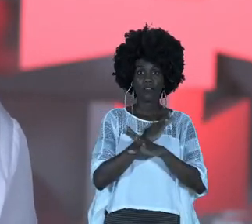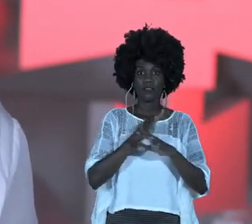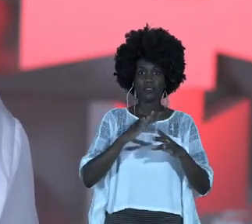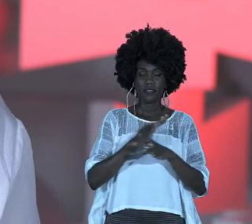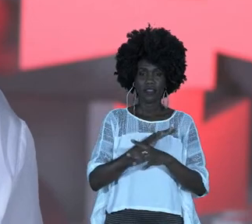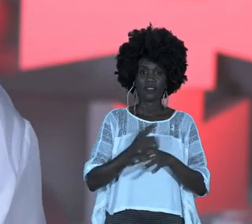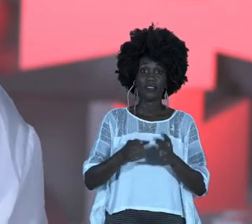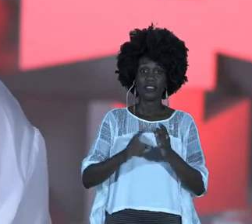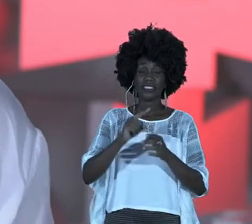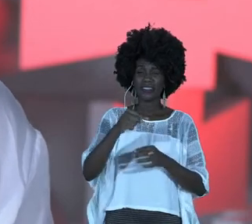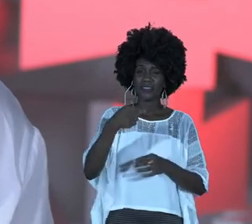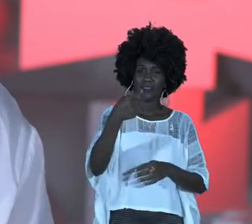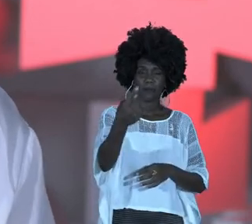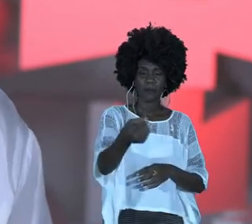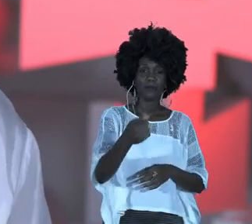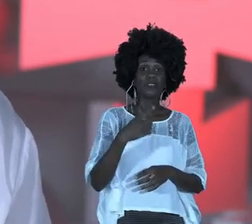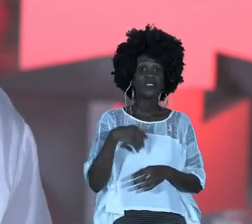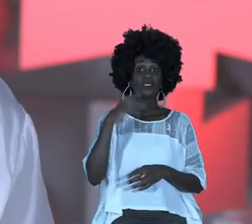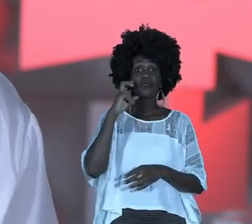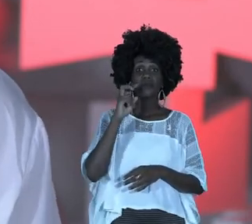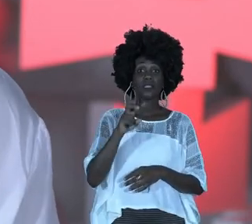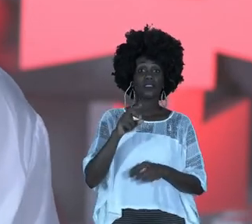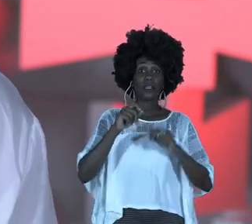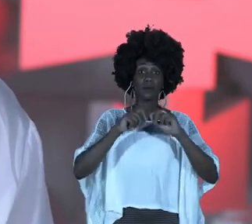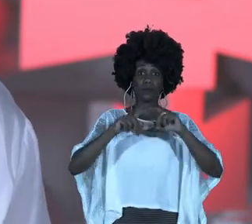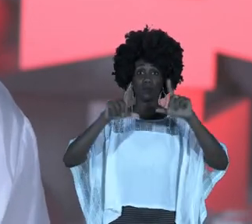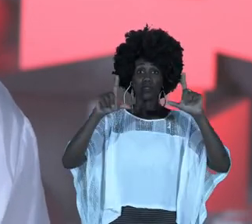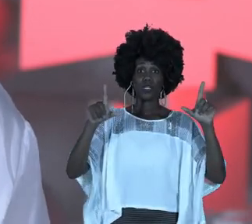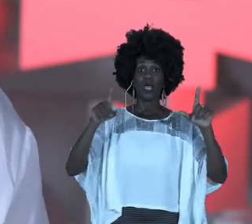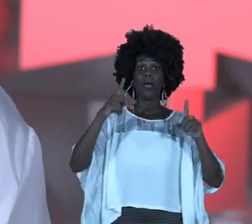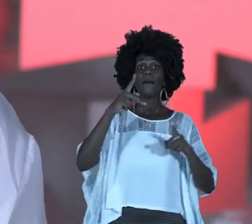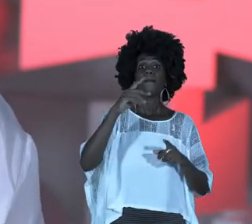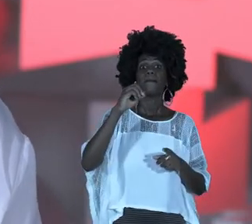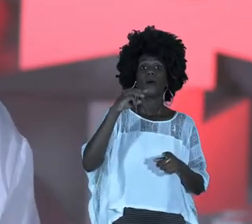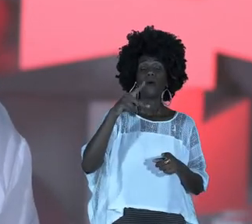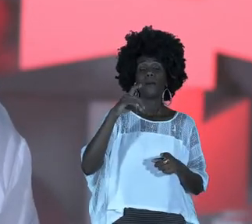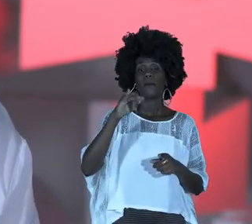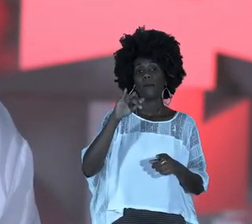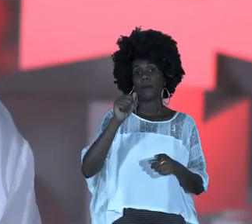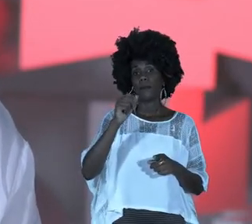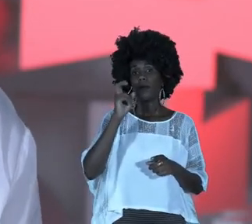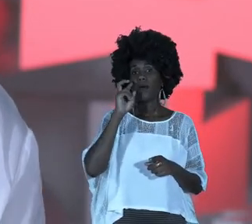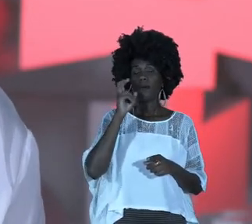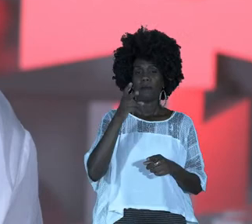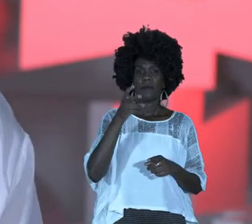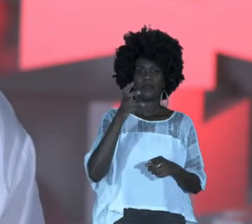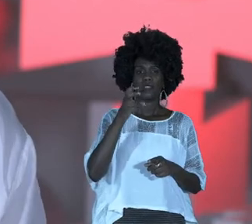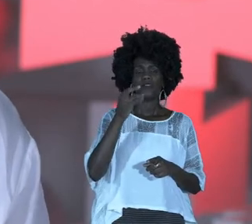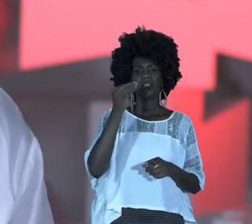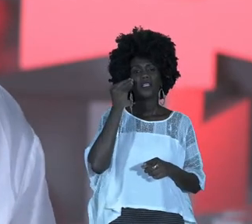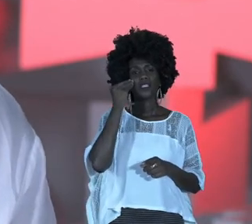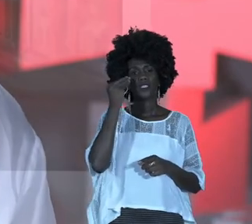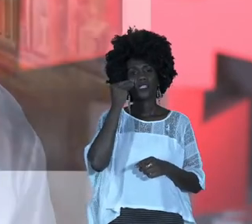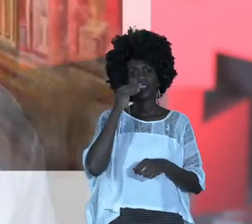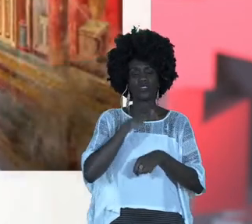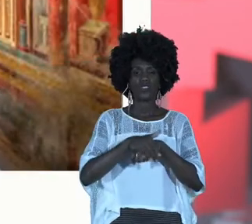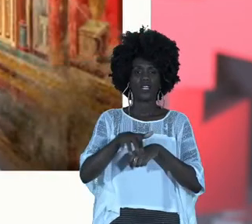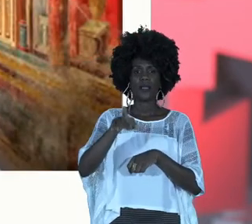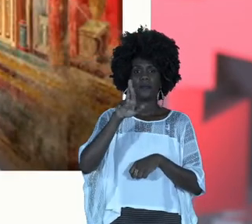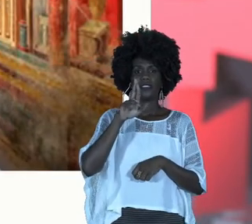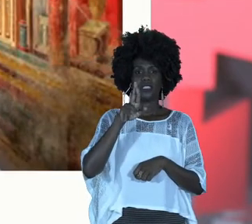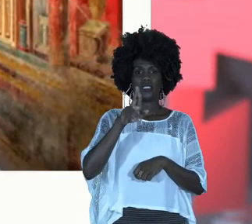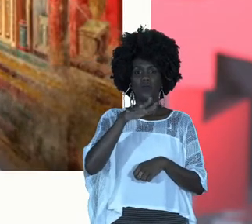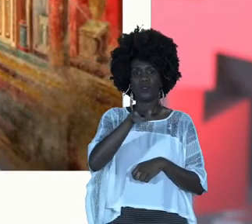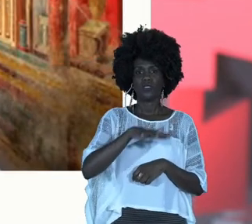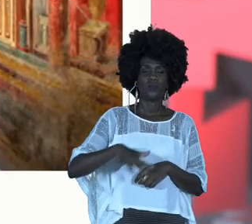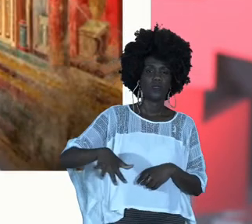Então, a gente vê nesses murais de Pompeia essa tentativa da representação espacial